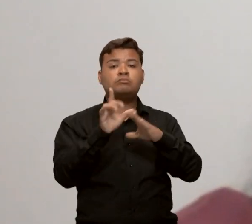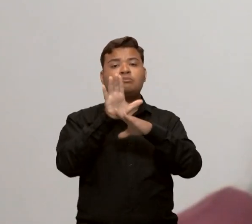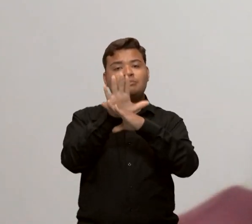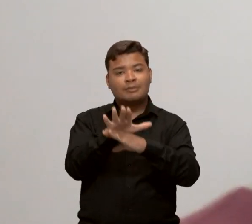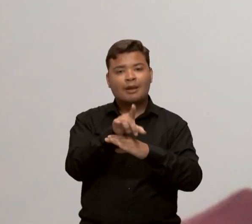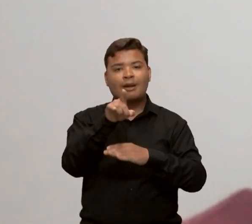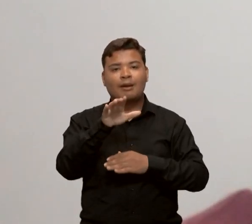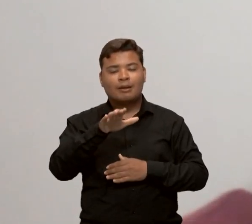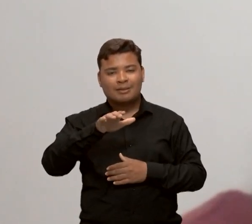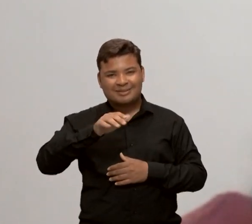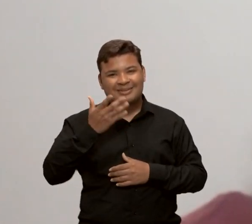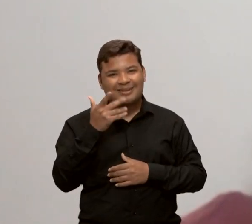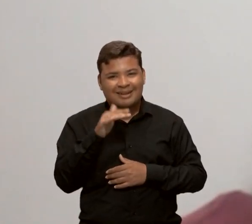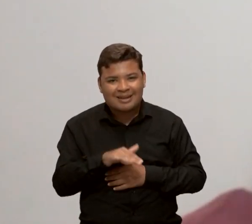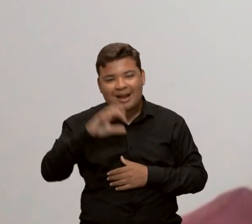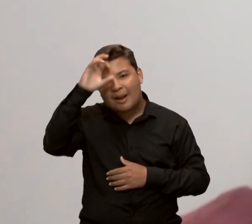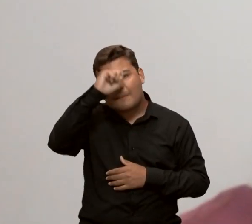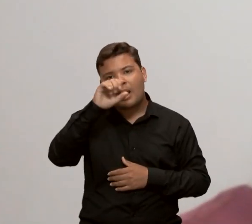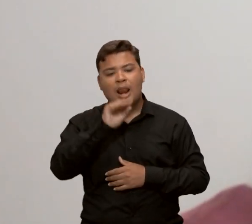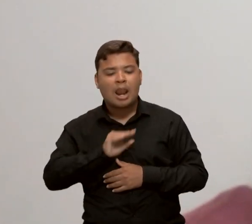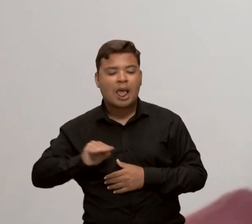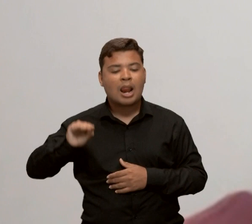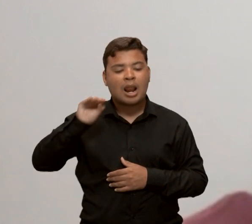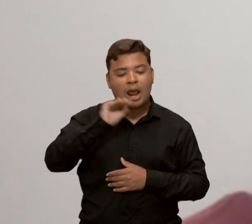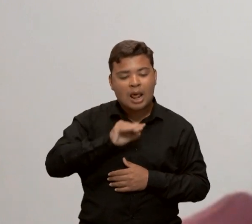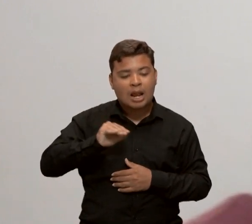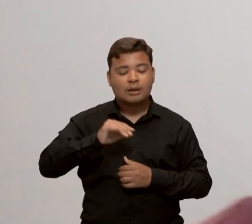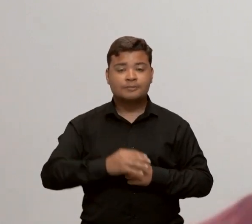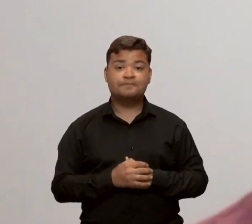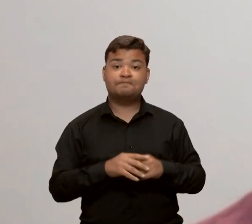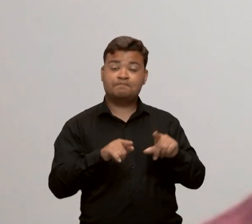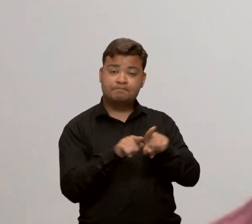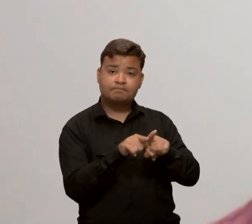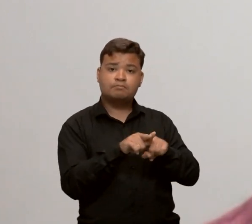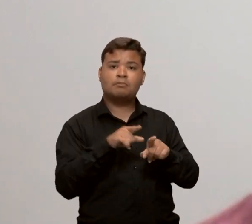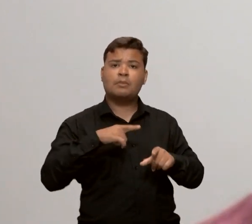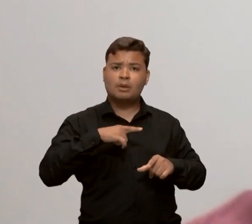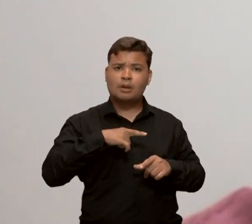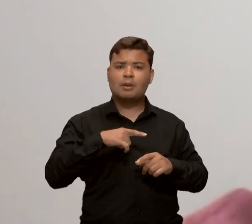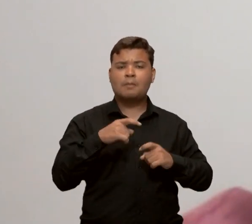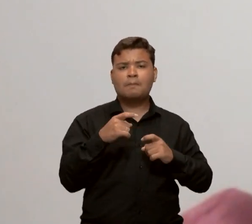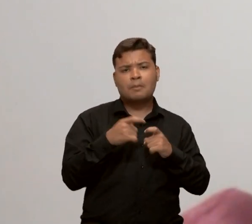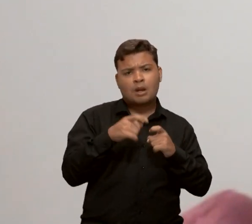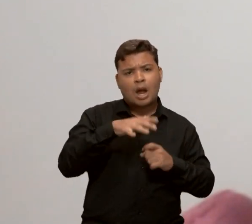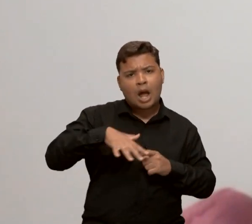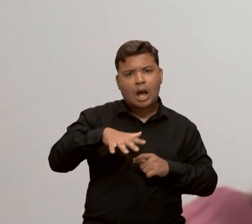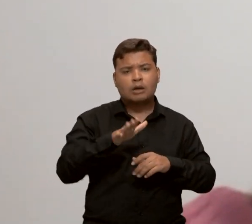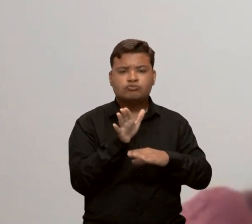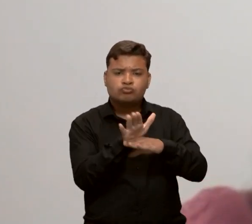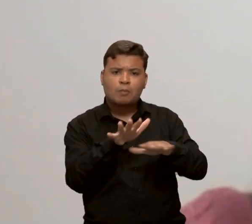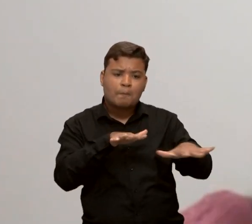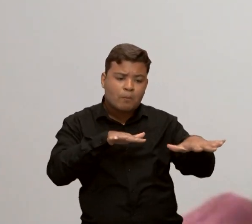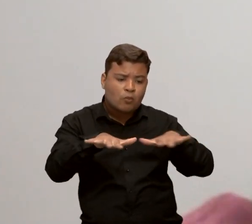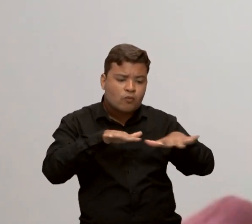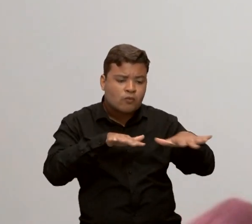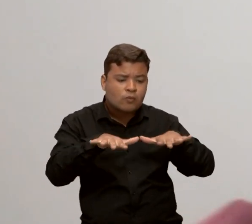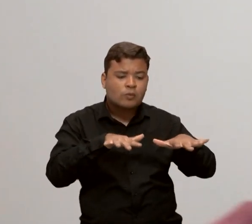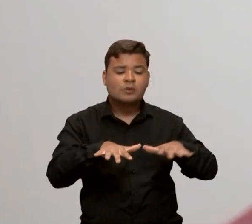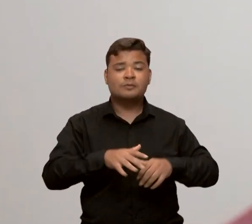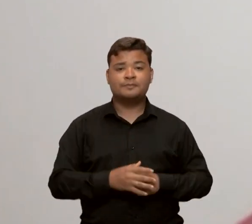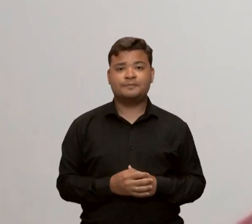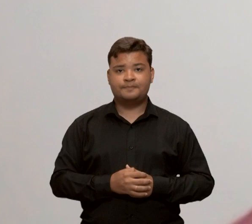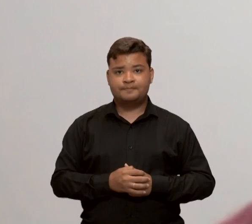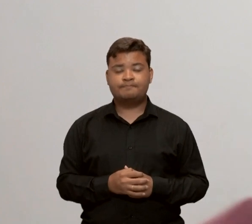um psicomotricista, né, da motricidade, enfim, é uma rede muito grande. E além